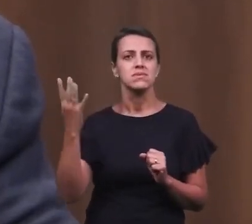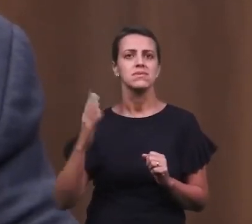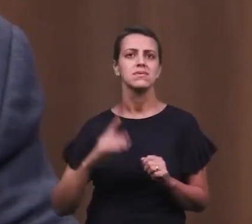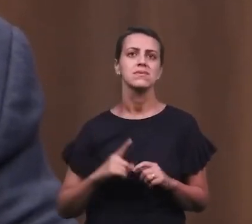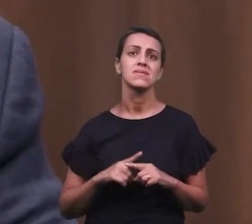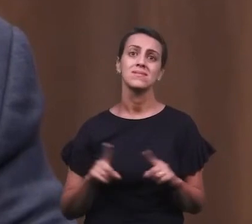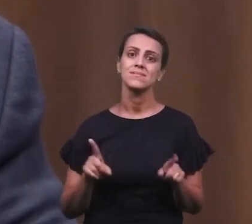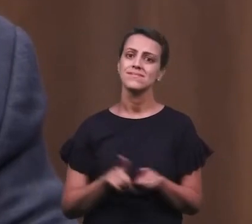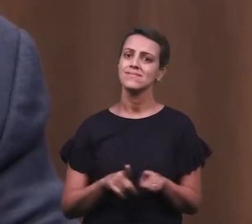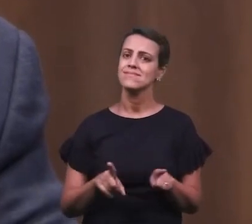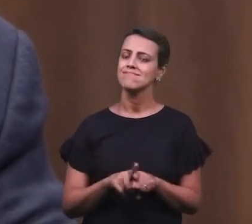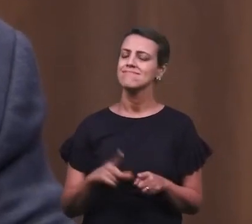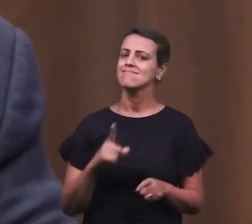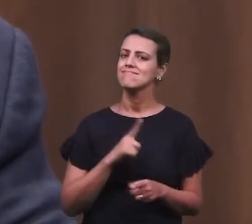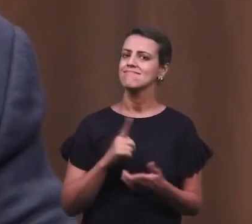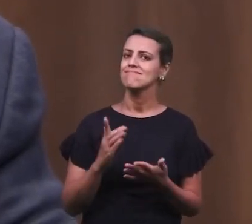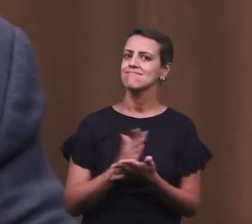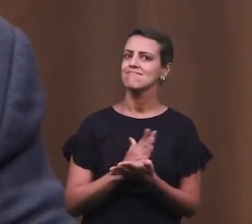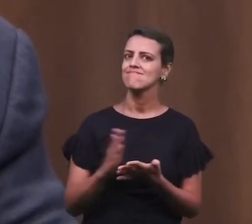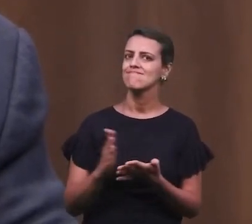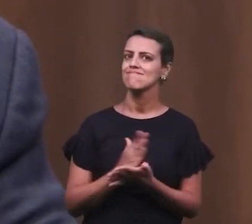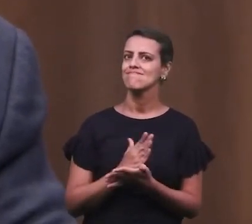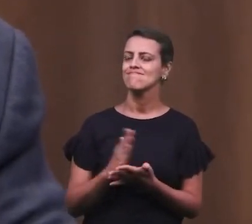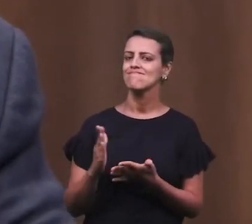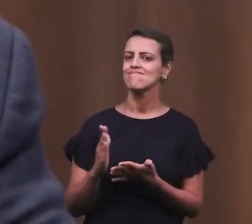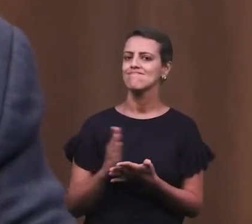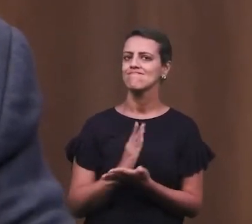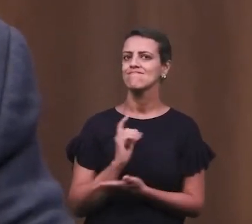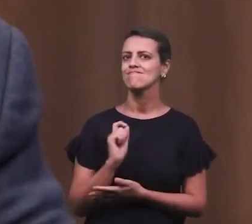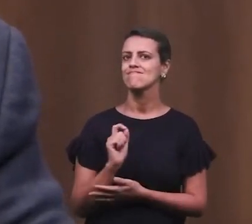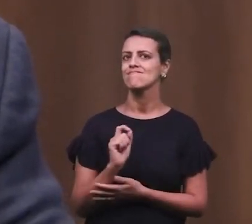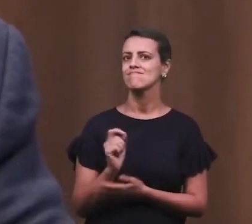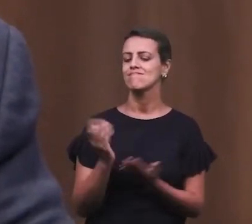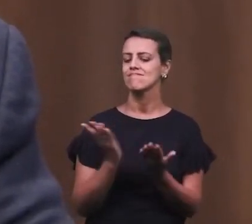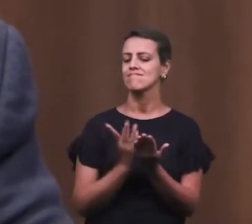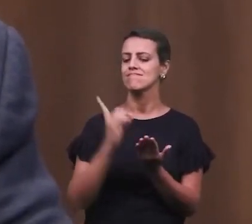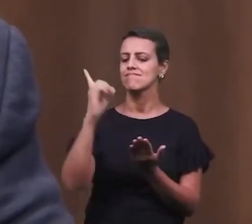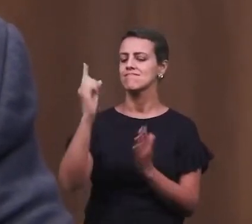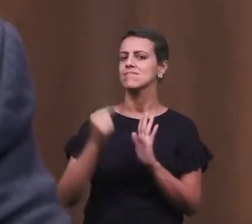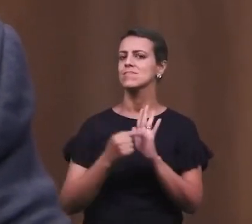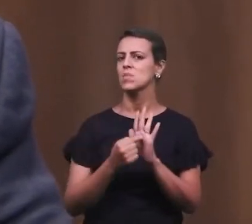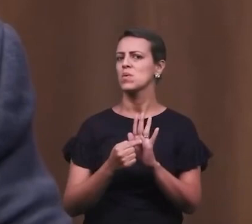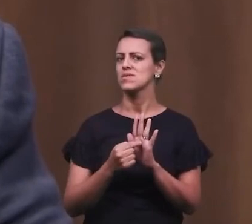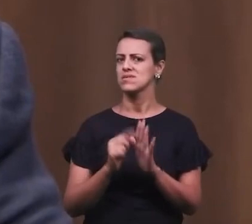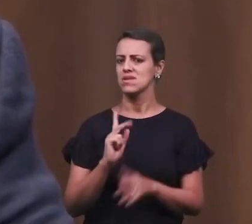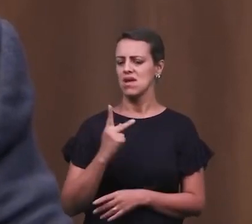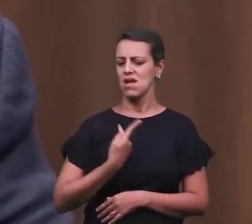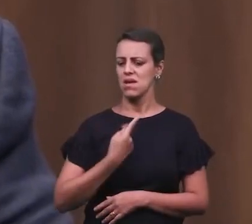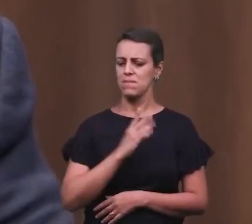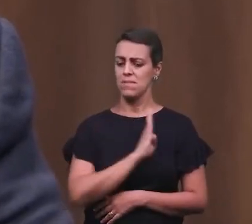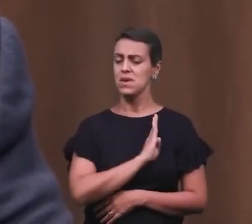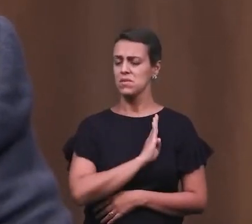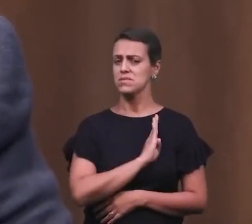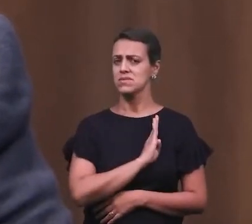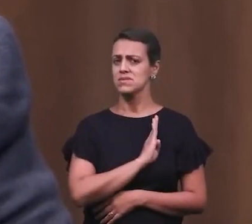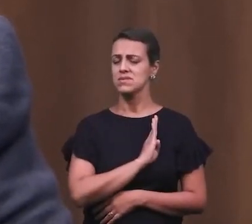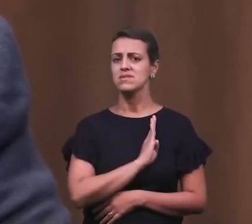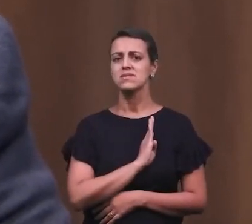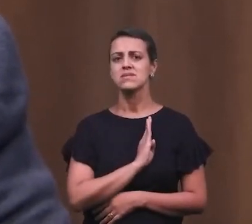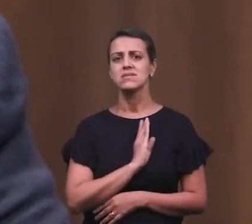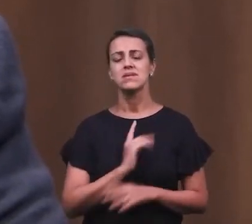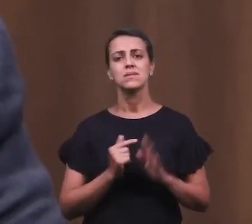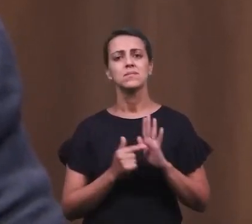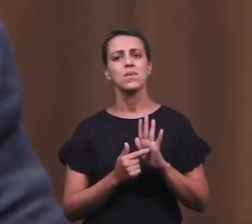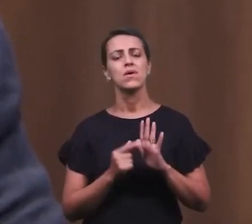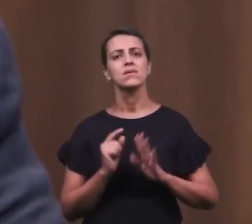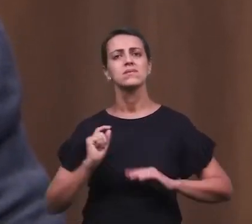palavra diz que isso é impossível. Inclusive em Hebreus há uma palavra muito forte na palavra de Deus, né? Você repara o